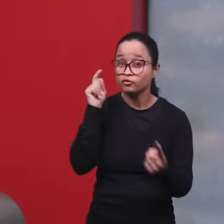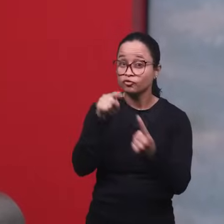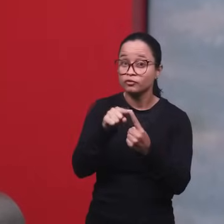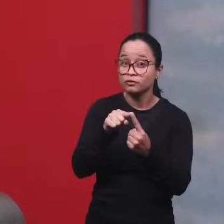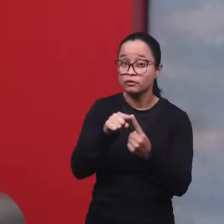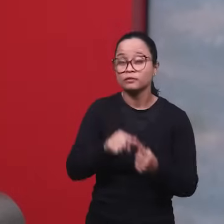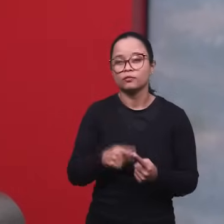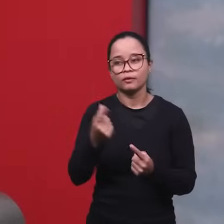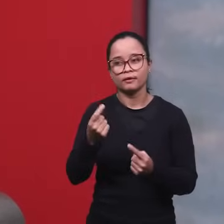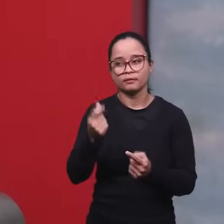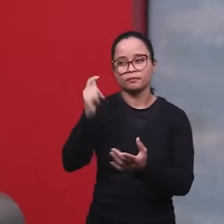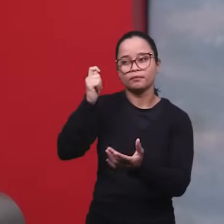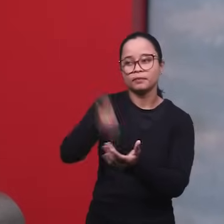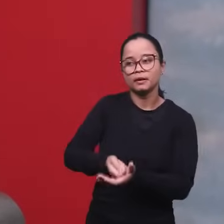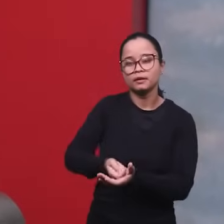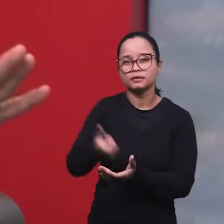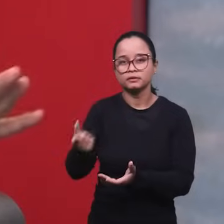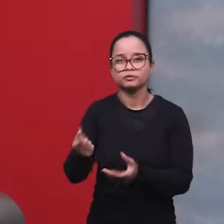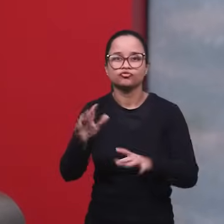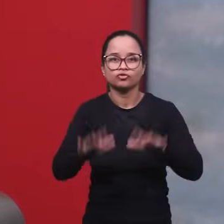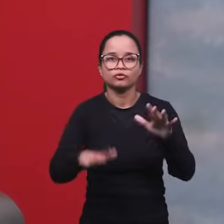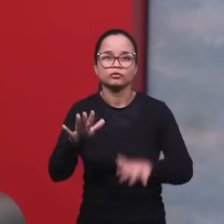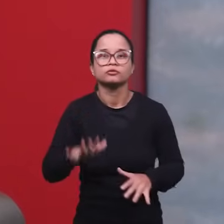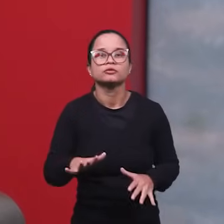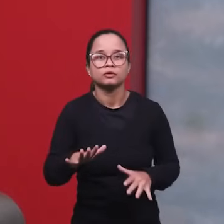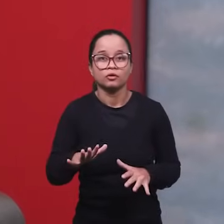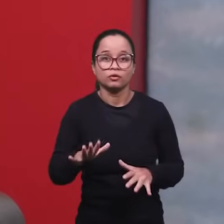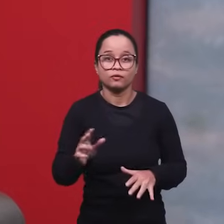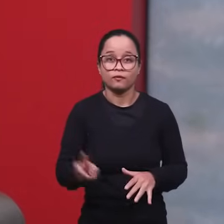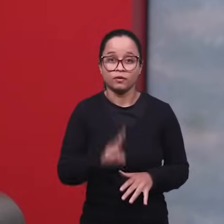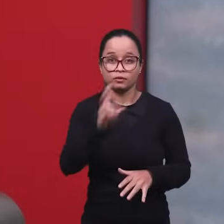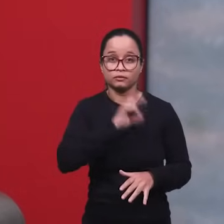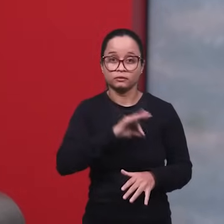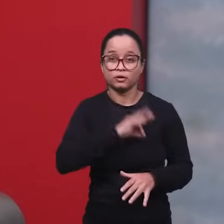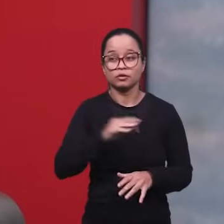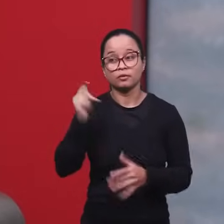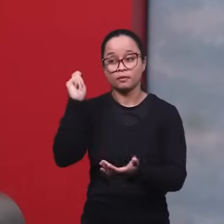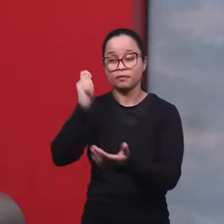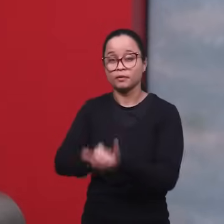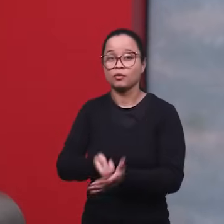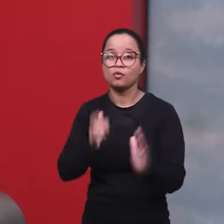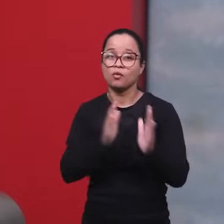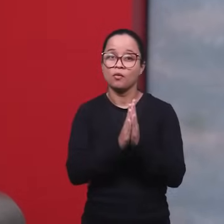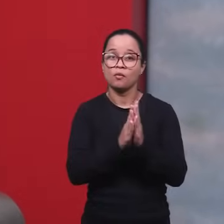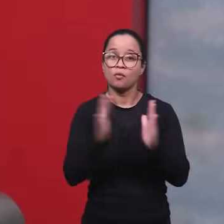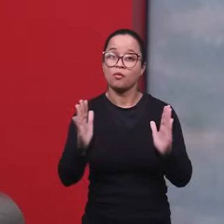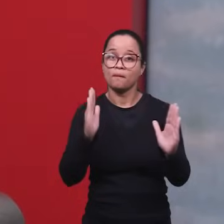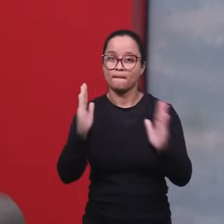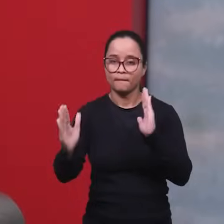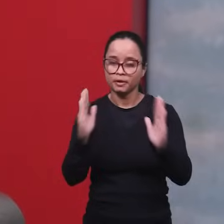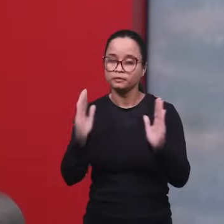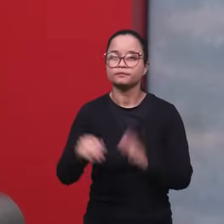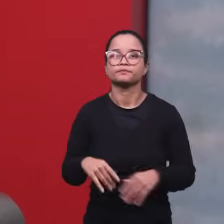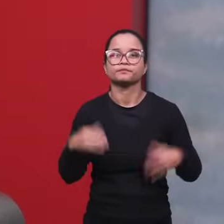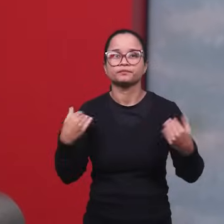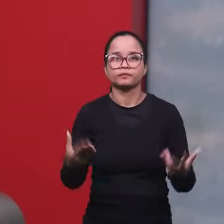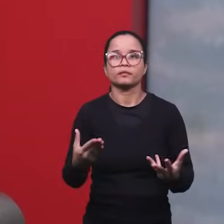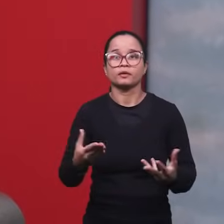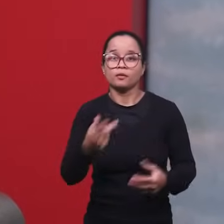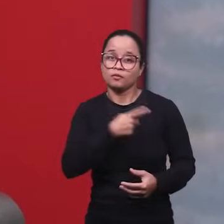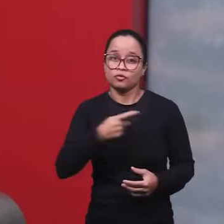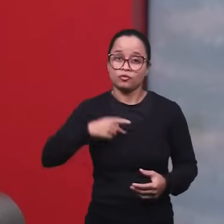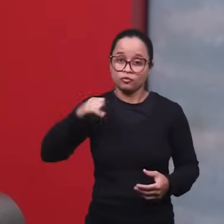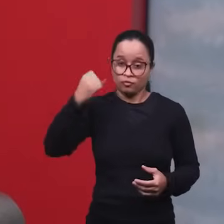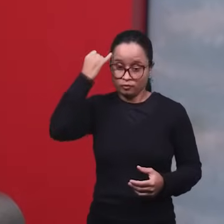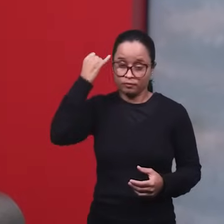né? Você contribui e vai ter um benefício de acordo com o valor vai ser de acordo com aquilo que você contribuiu com o tempo. Então, a contribuição,